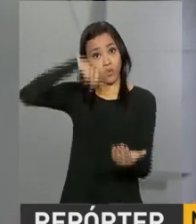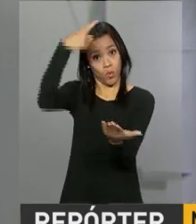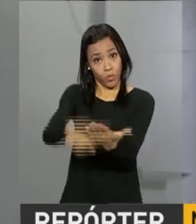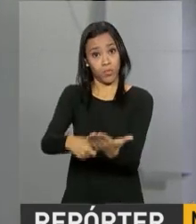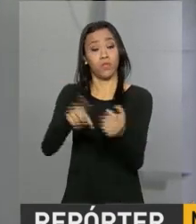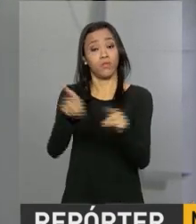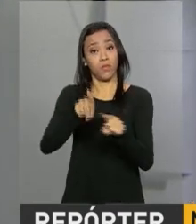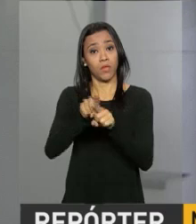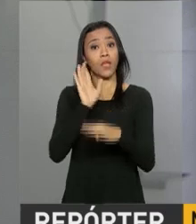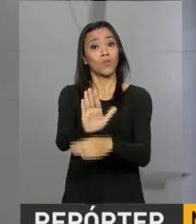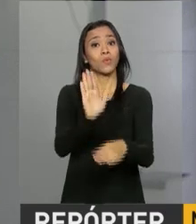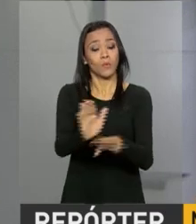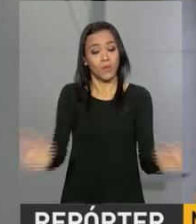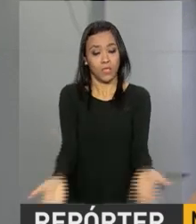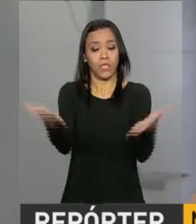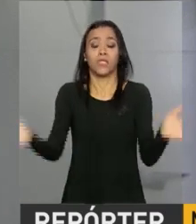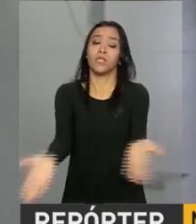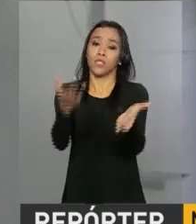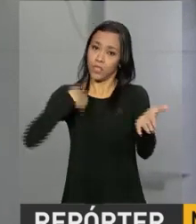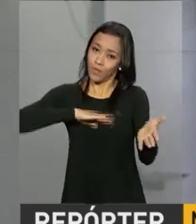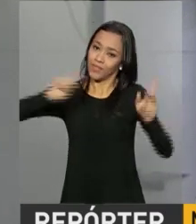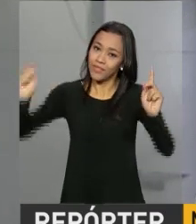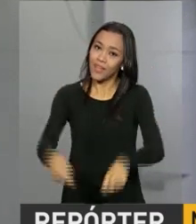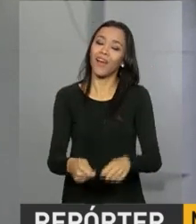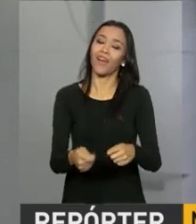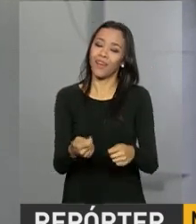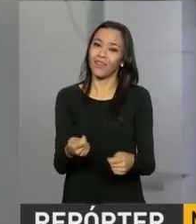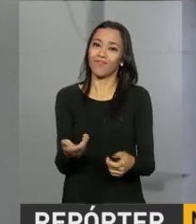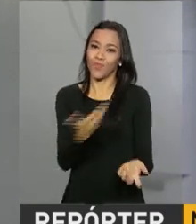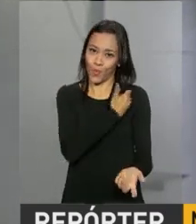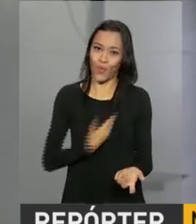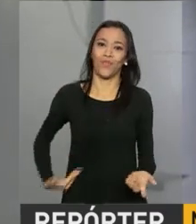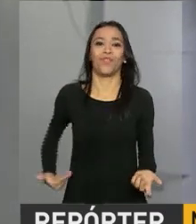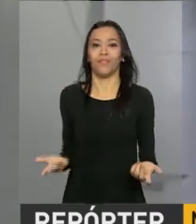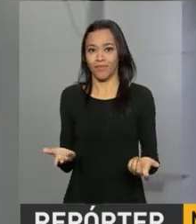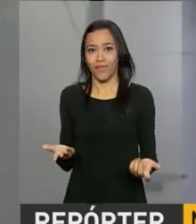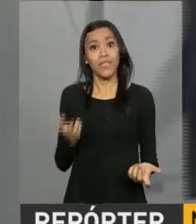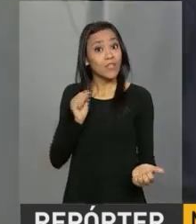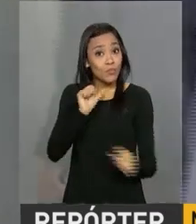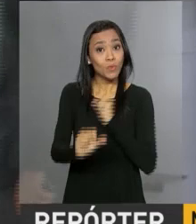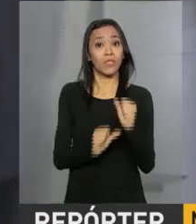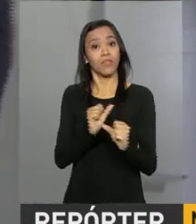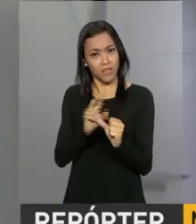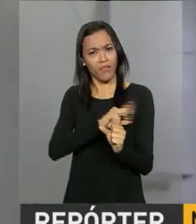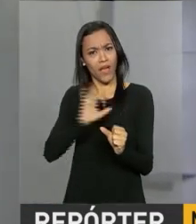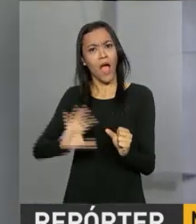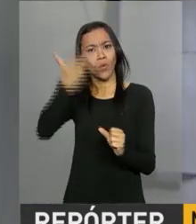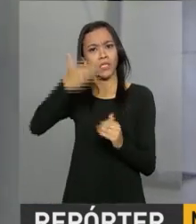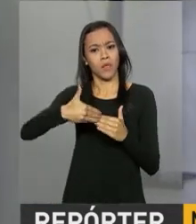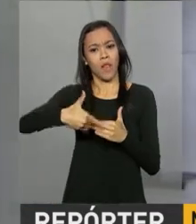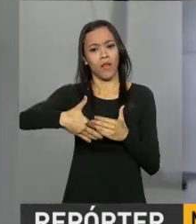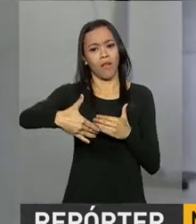da contribuição que nós podemos dar para para o atual governo e para as mudanças que haverão de vir e nesses